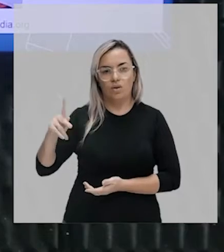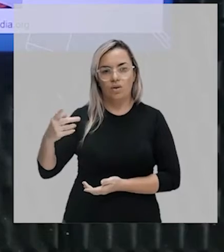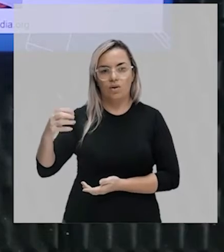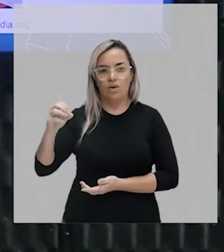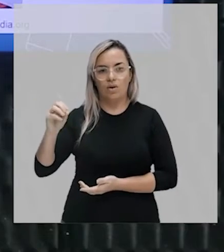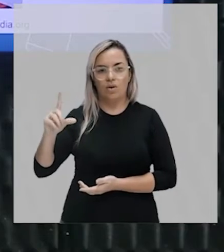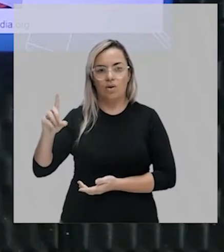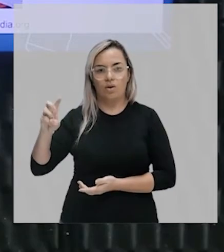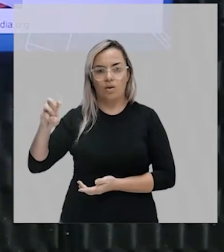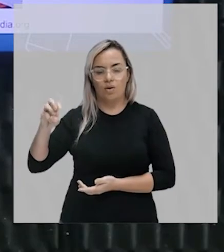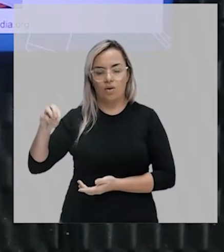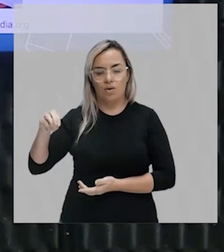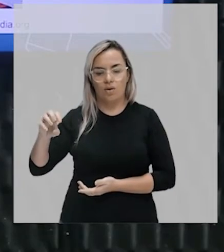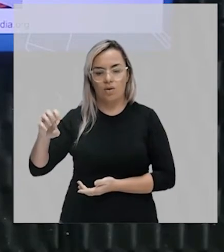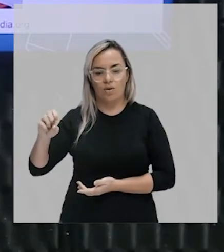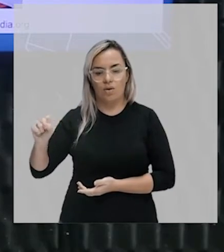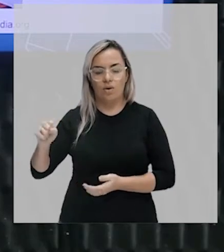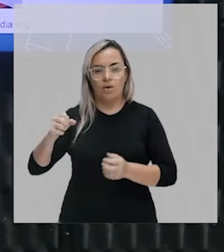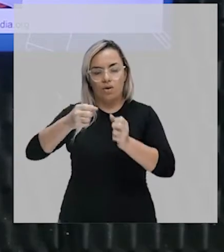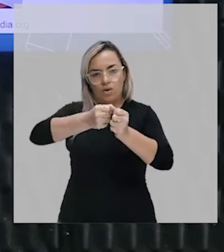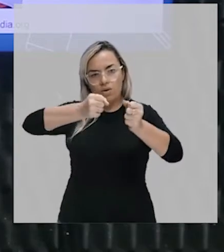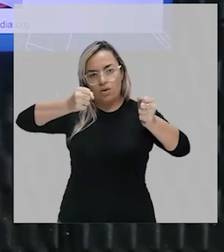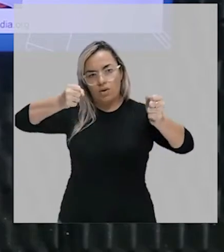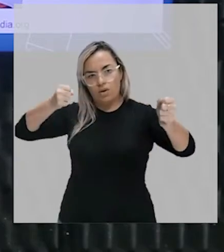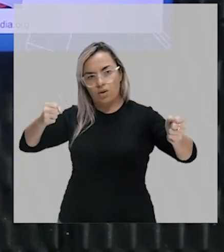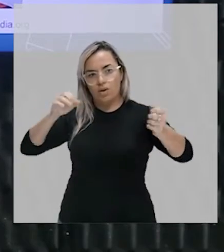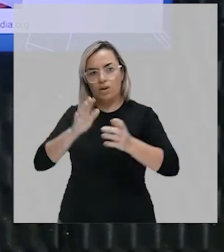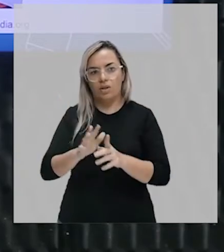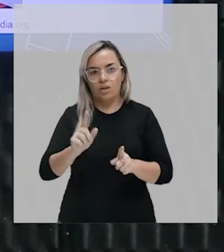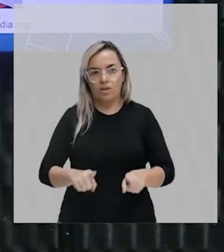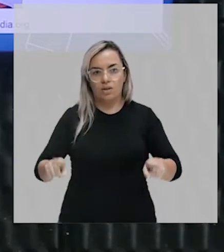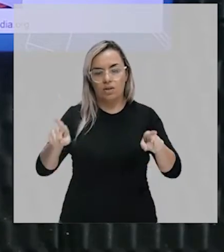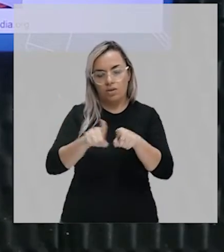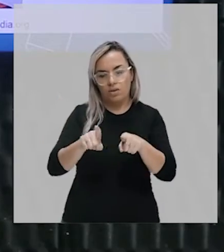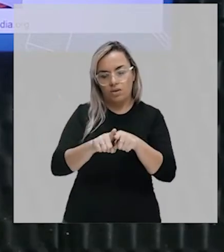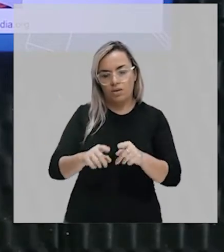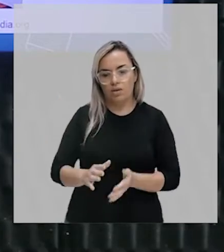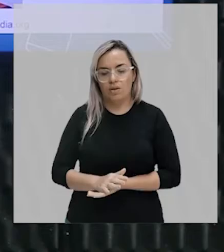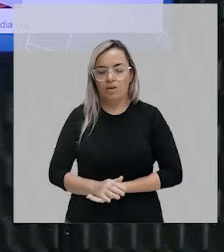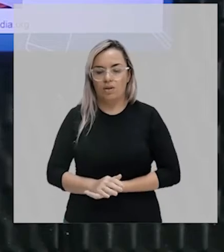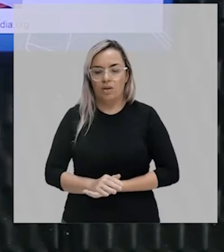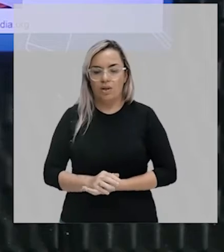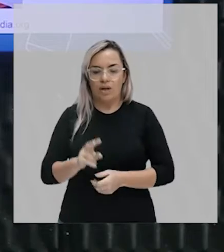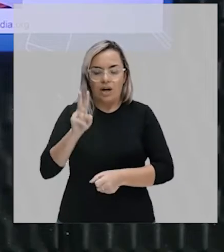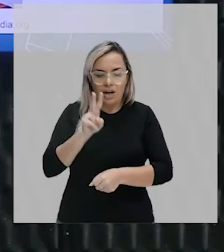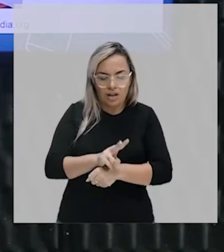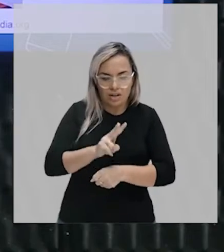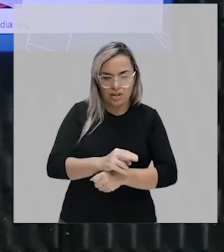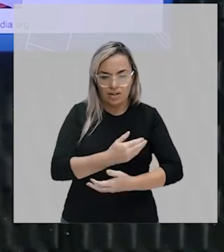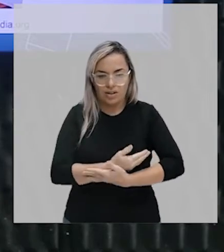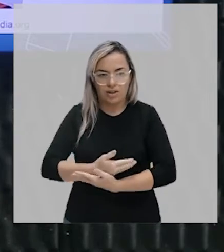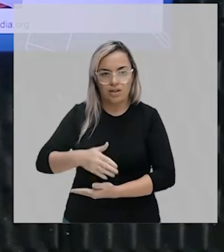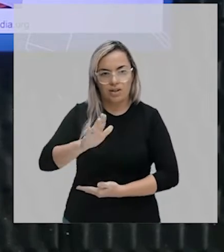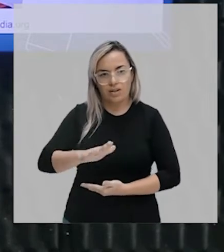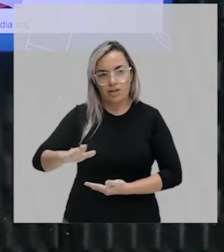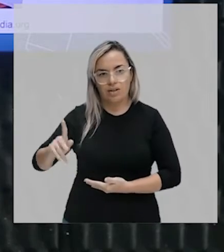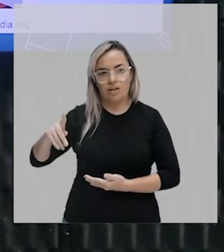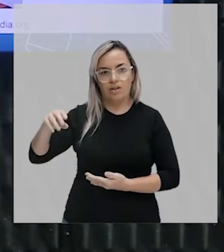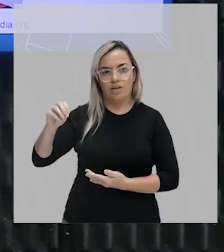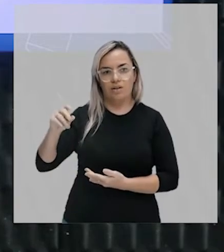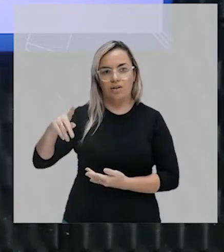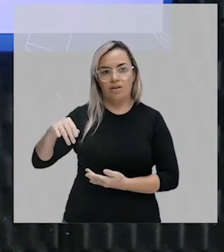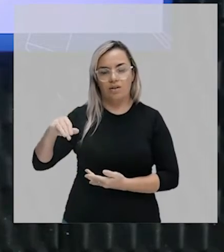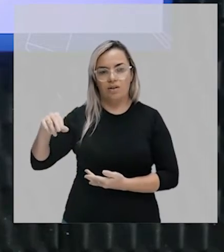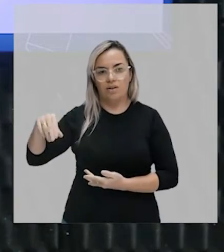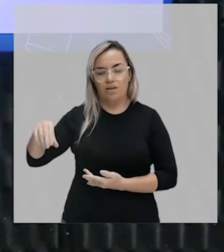a Mary Poppins que é uma babá também muito conhecida que teve uma nova gravação um remake um filme novo sobre